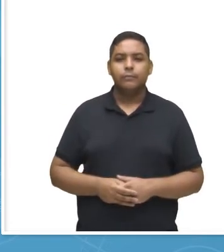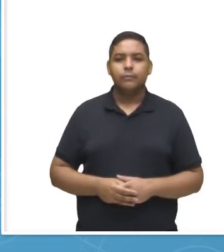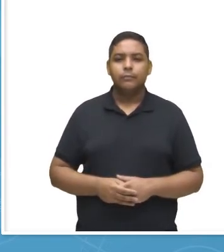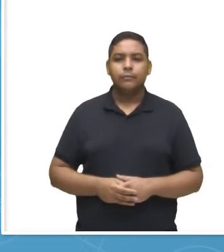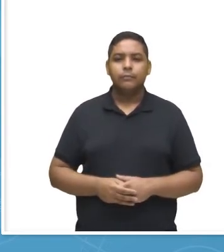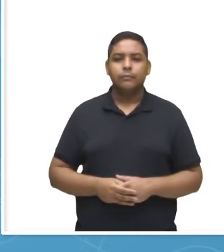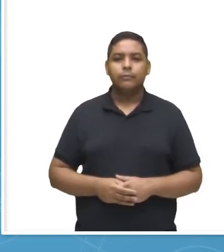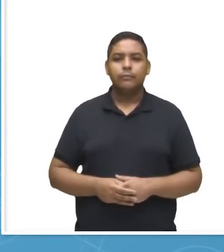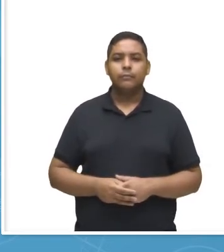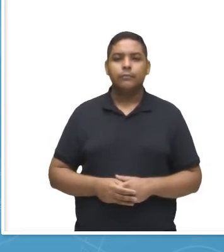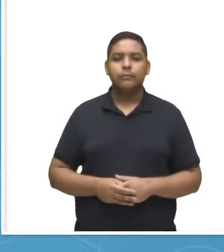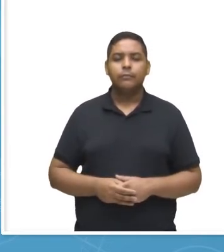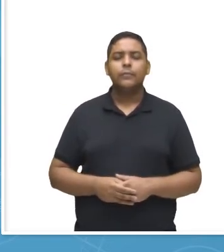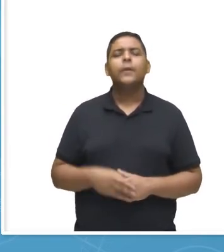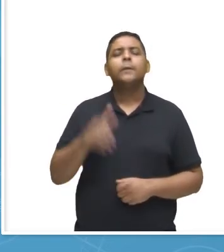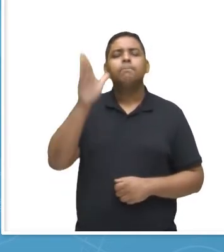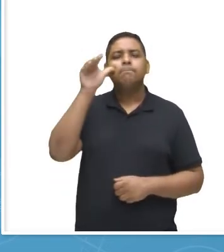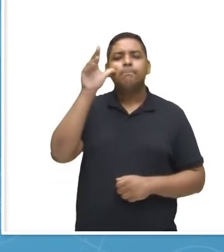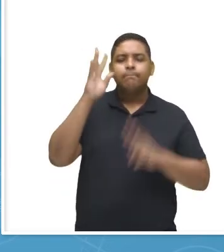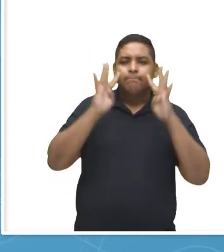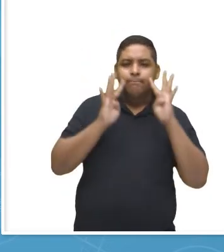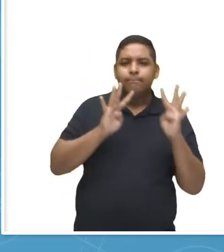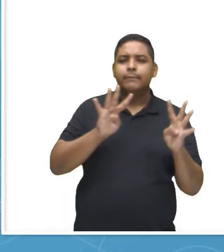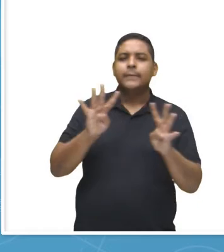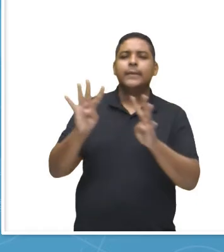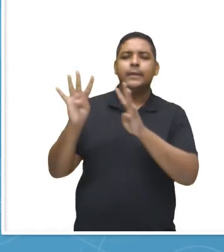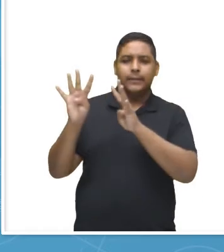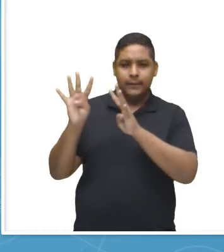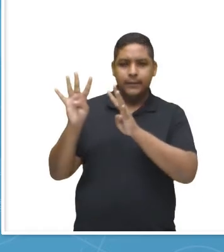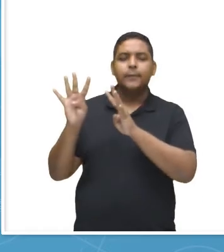Então, vamos prestar muita atenção nessa questão aqui, tá?